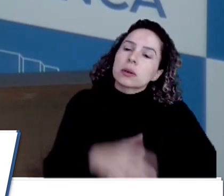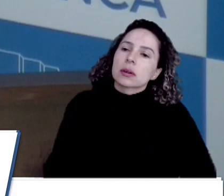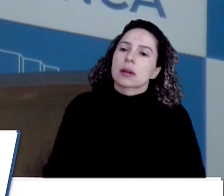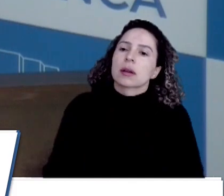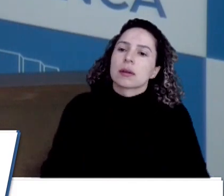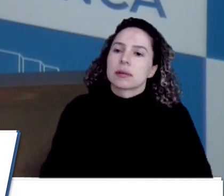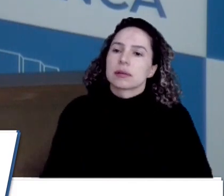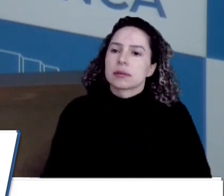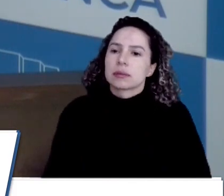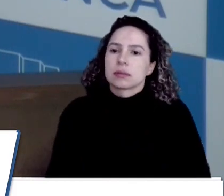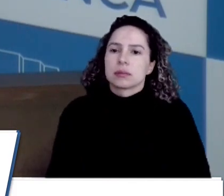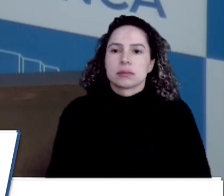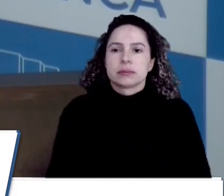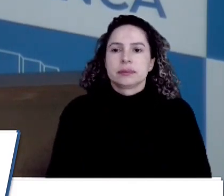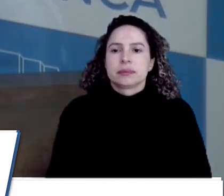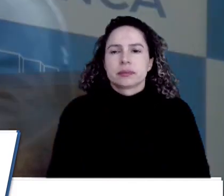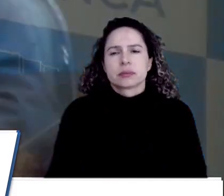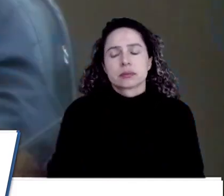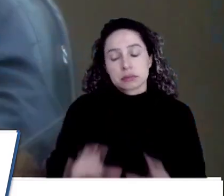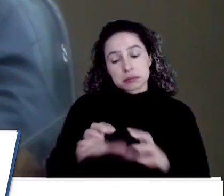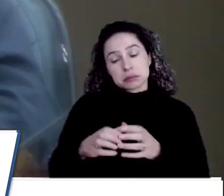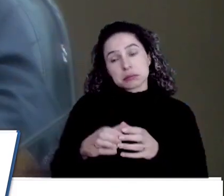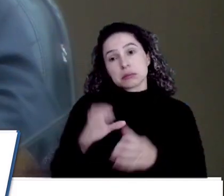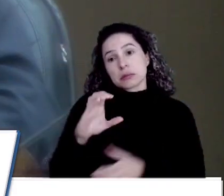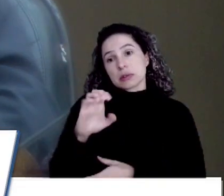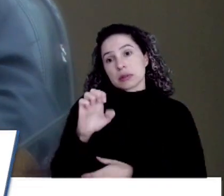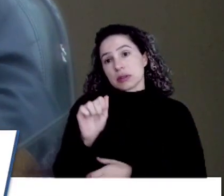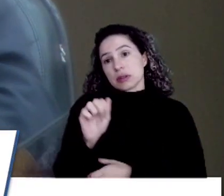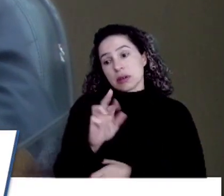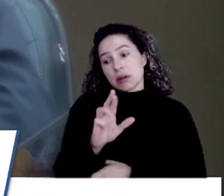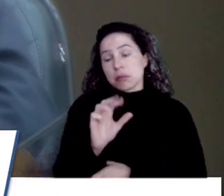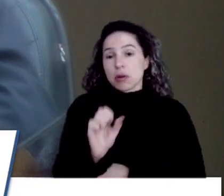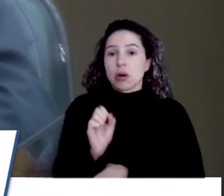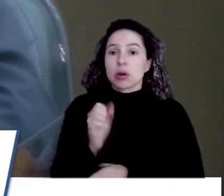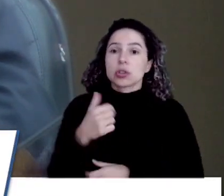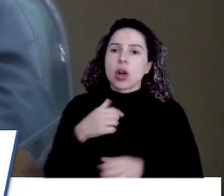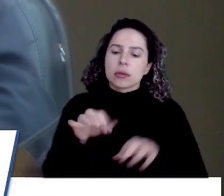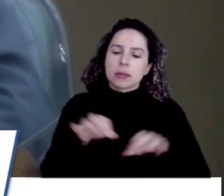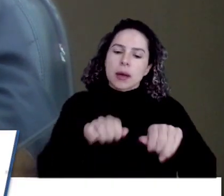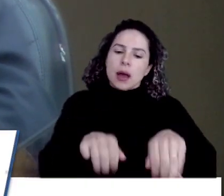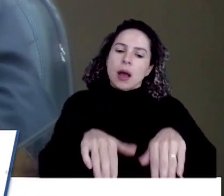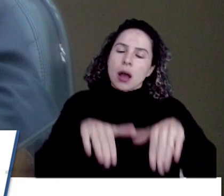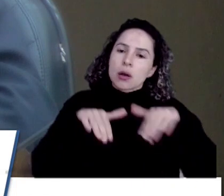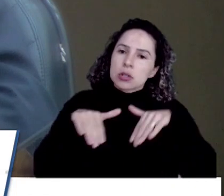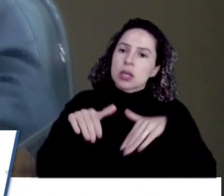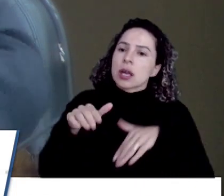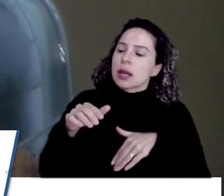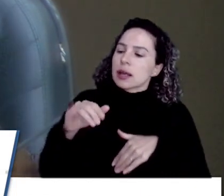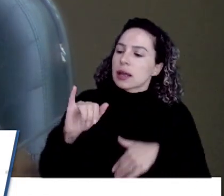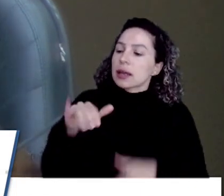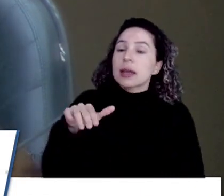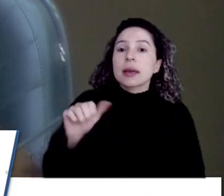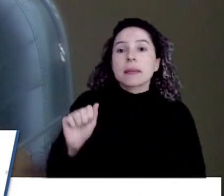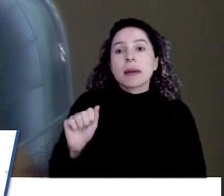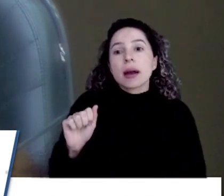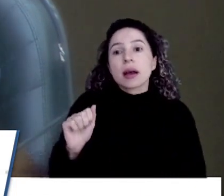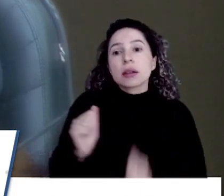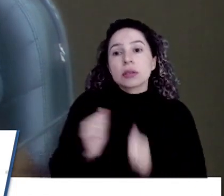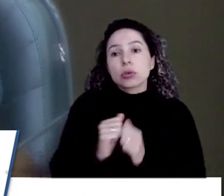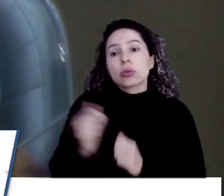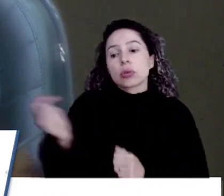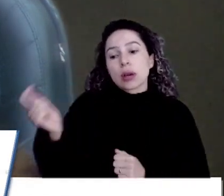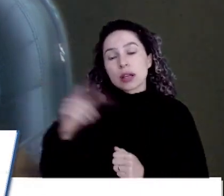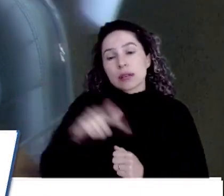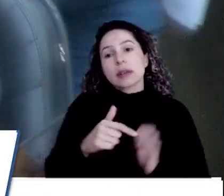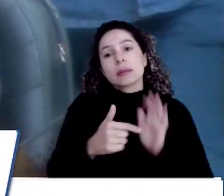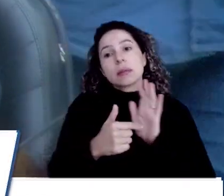até através da CEAR pode ser, a gente fazer uma audiência pública com o IMA, e o IMA vir aqui expor como que